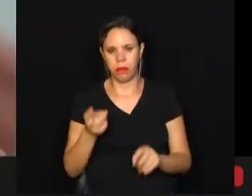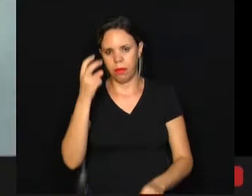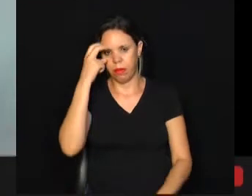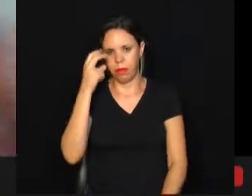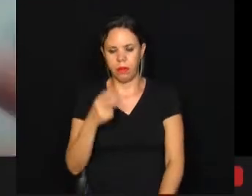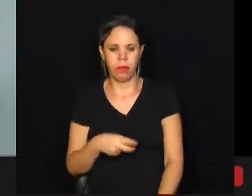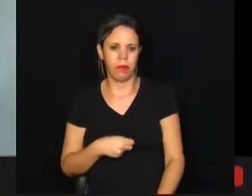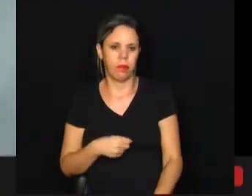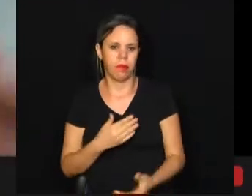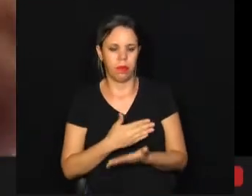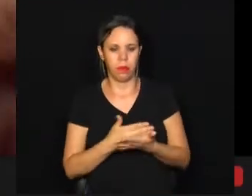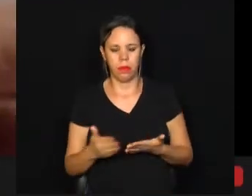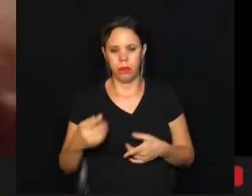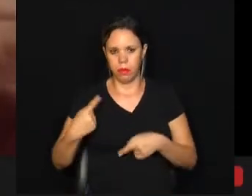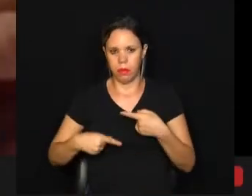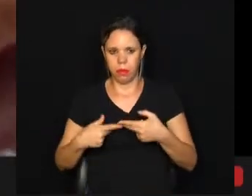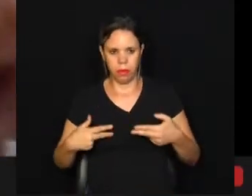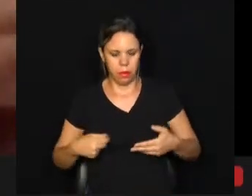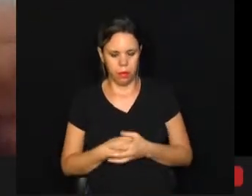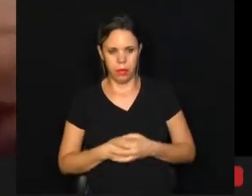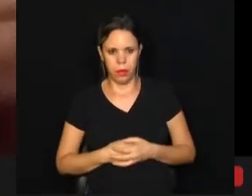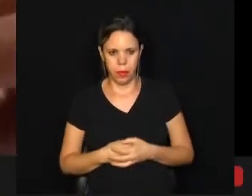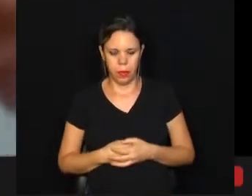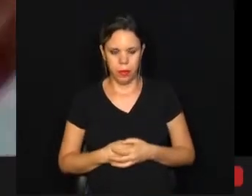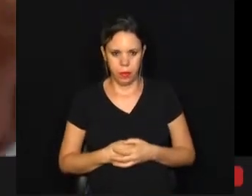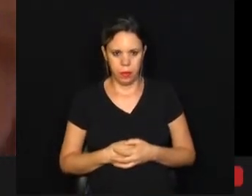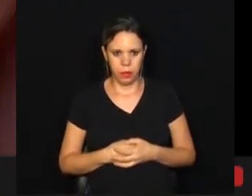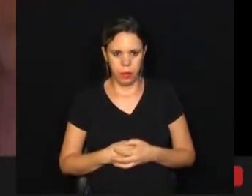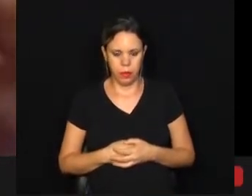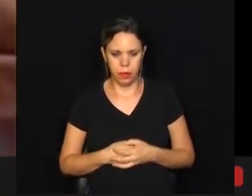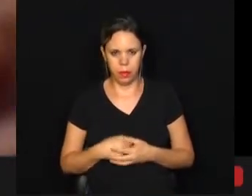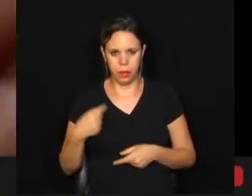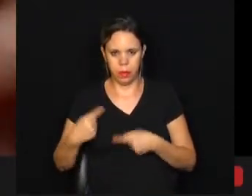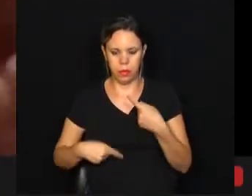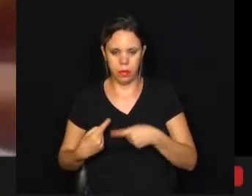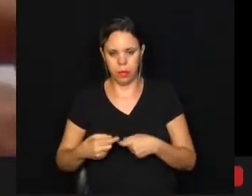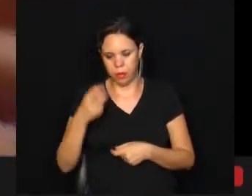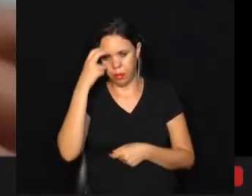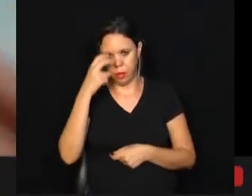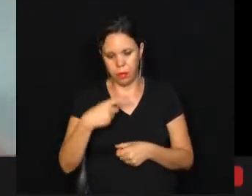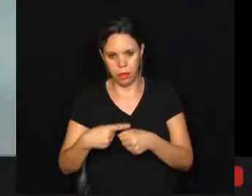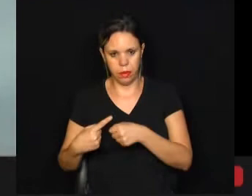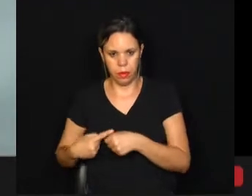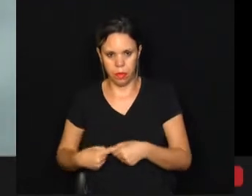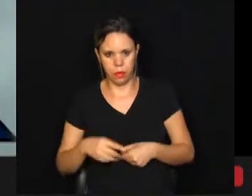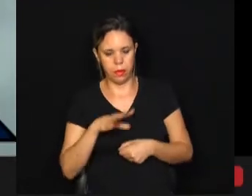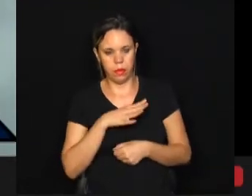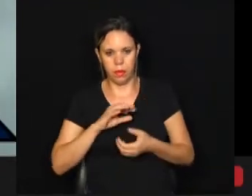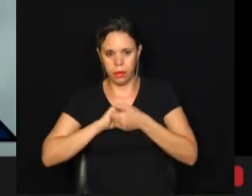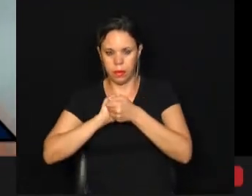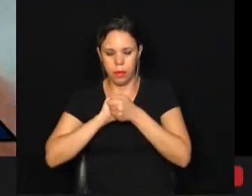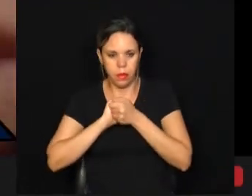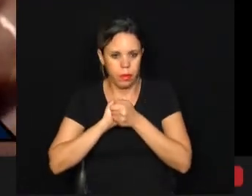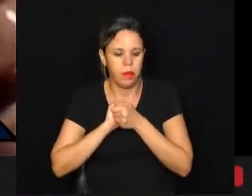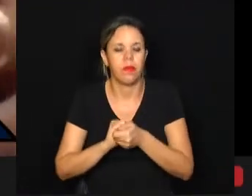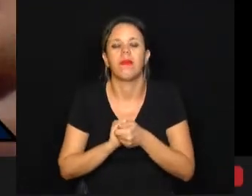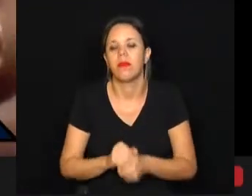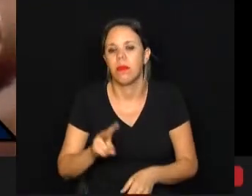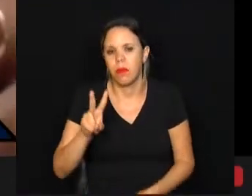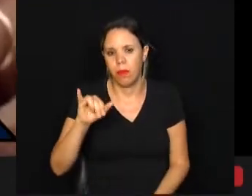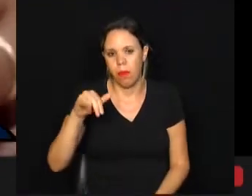para iniciar uma discussão aí sobre a política cultural no nosso município, né? Cumprimentar a Tiche